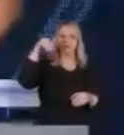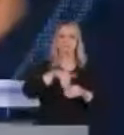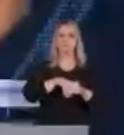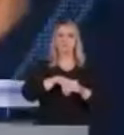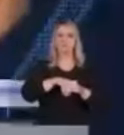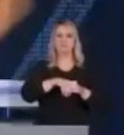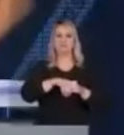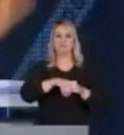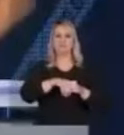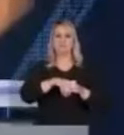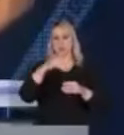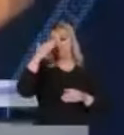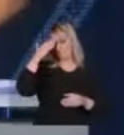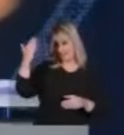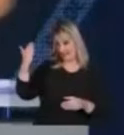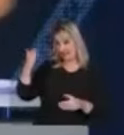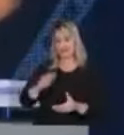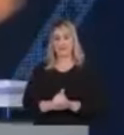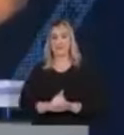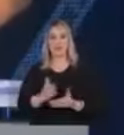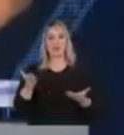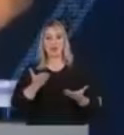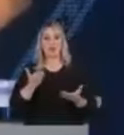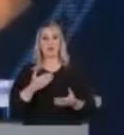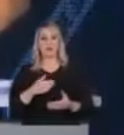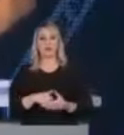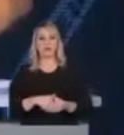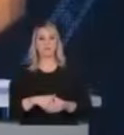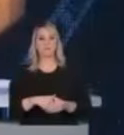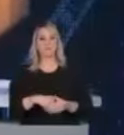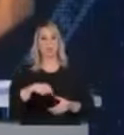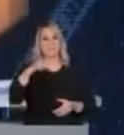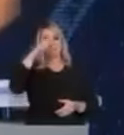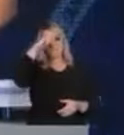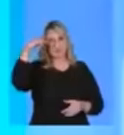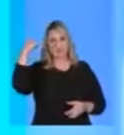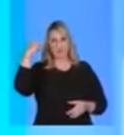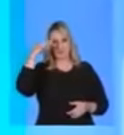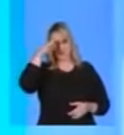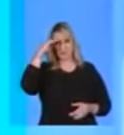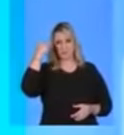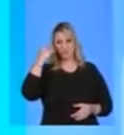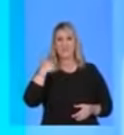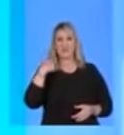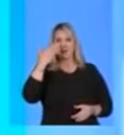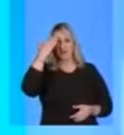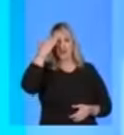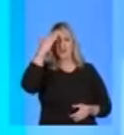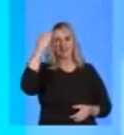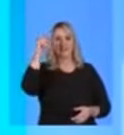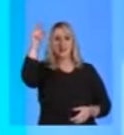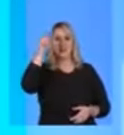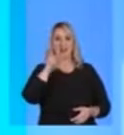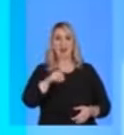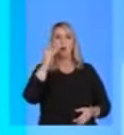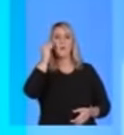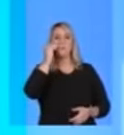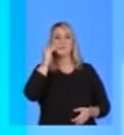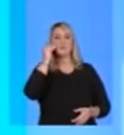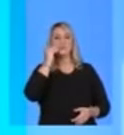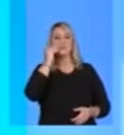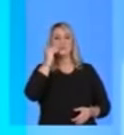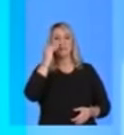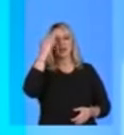M Obrigada candidata Agora é a vez de Pedro Paulo um minuto queria agradecer a Rede TV pela oportunidade